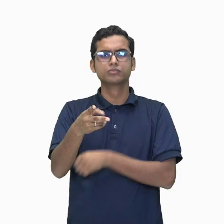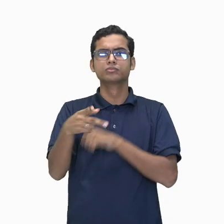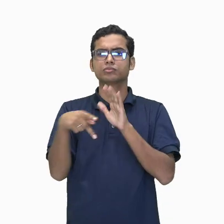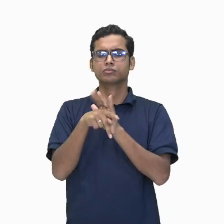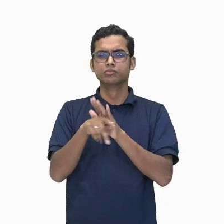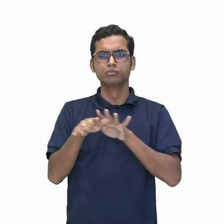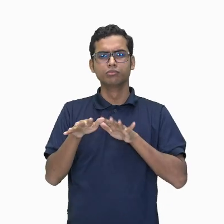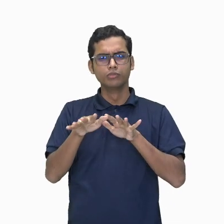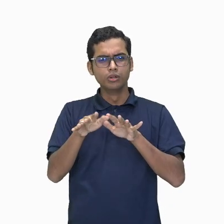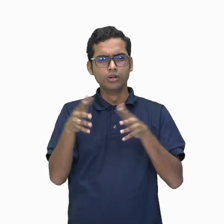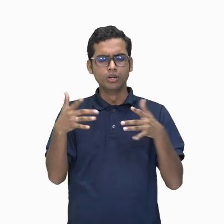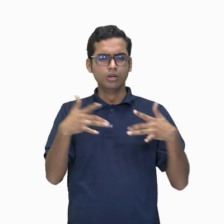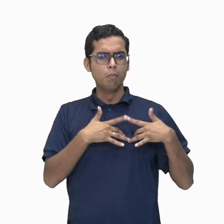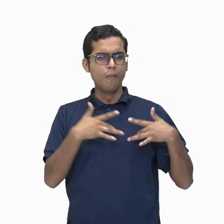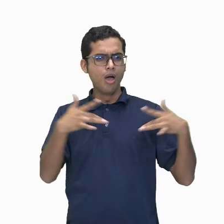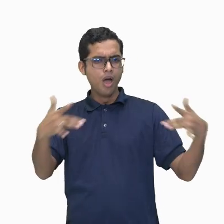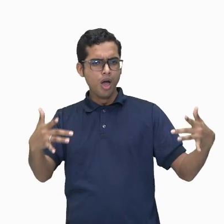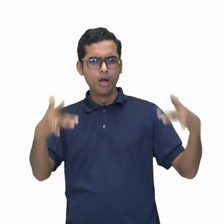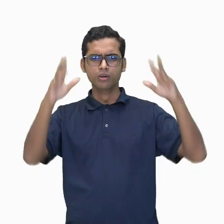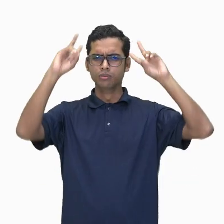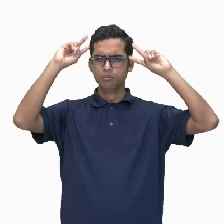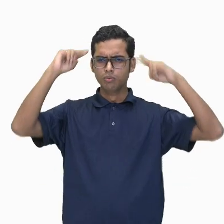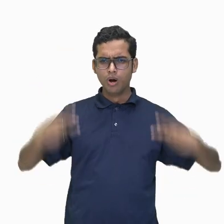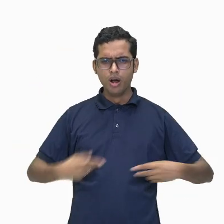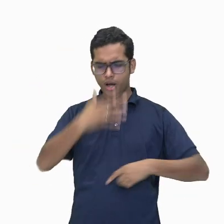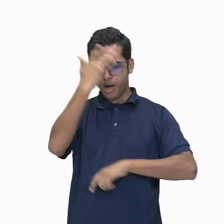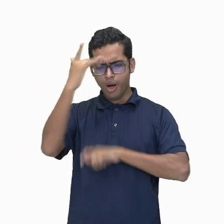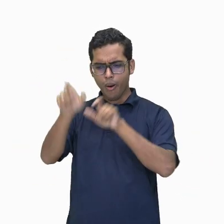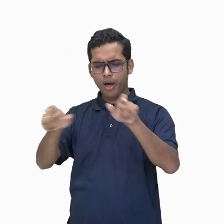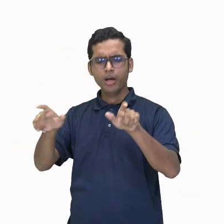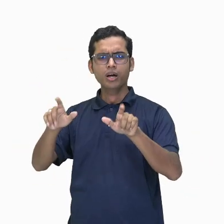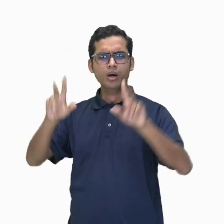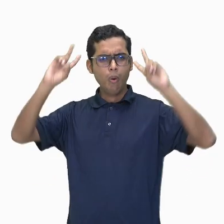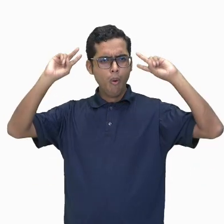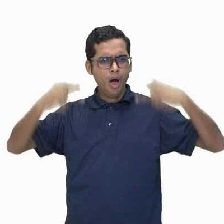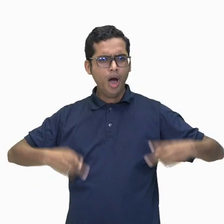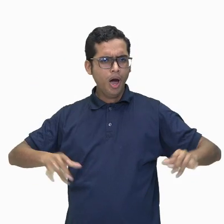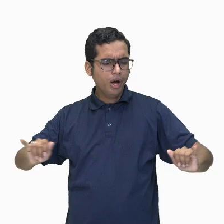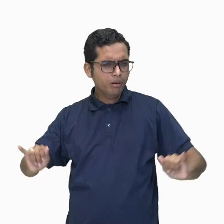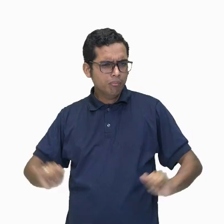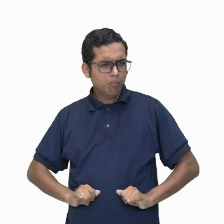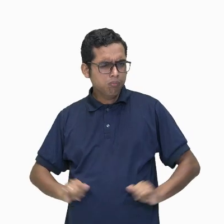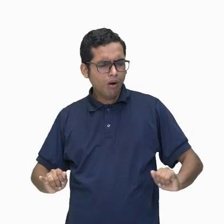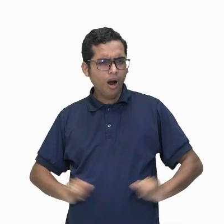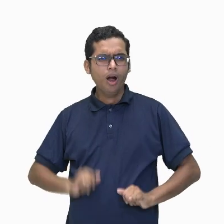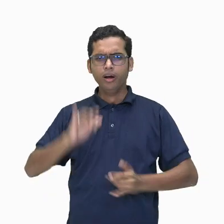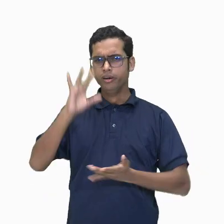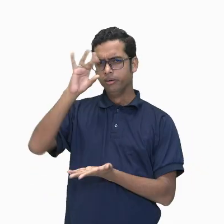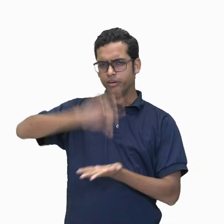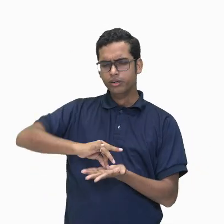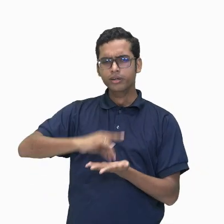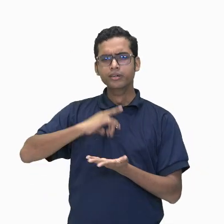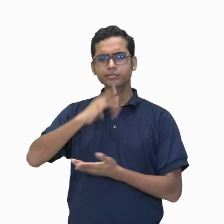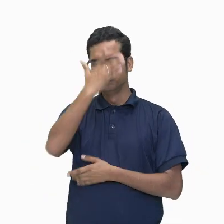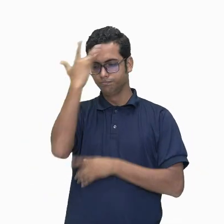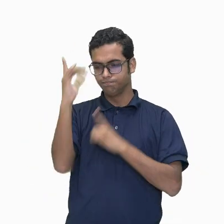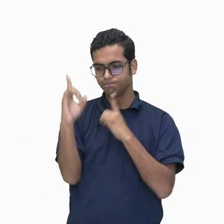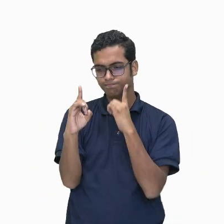misericordioso em direção ao humano sofredor. Então ele vai ao encontro daquele que